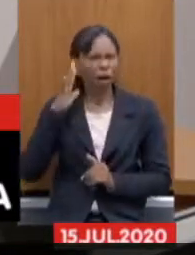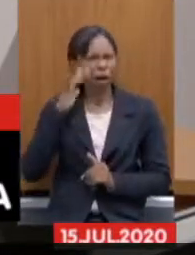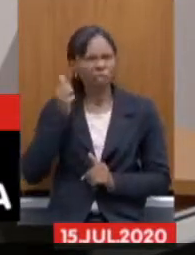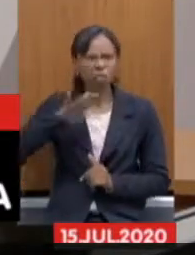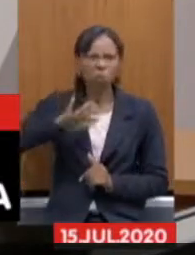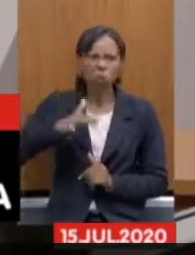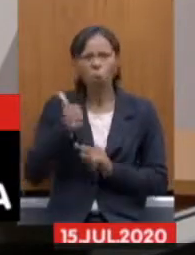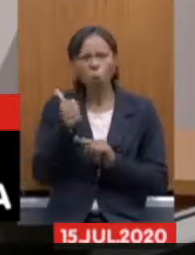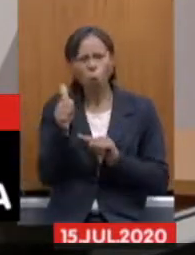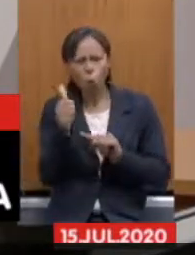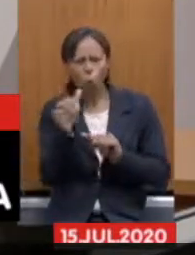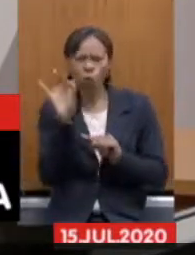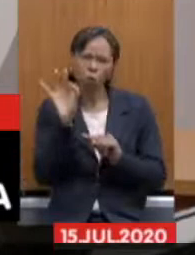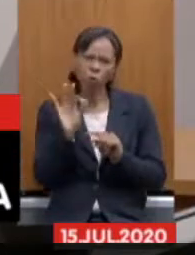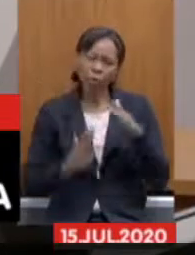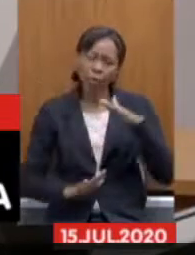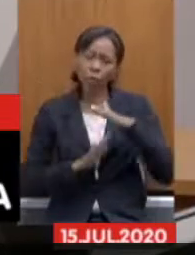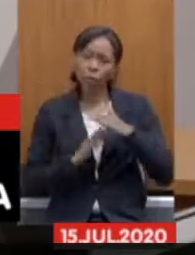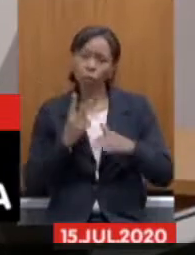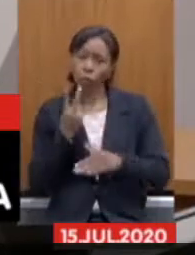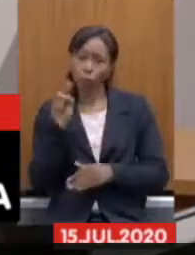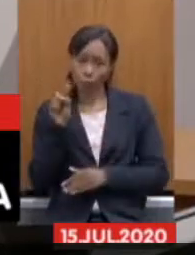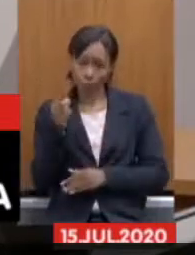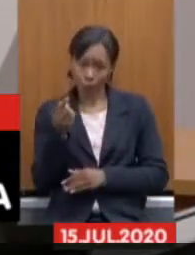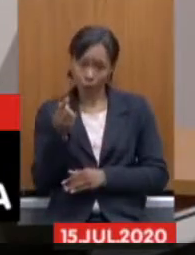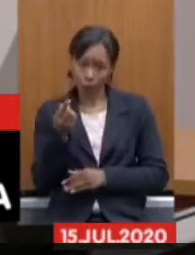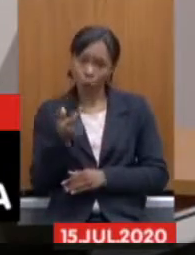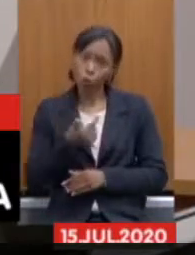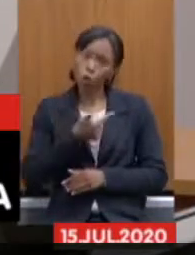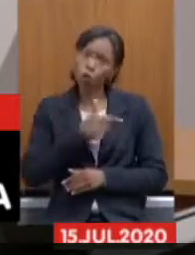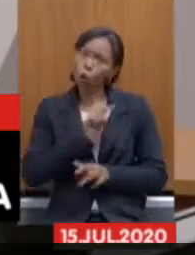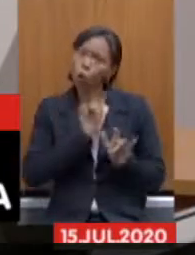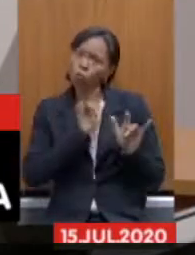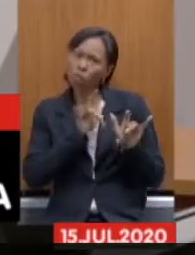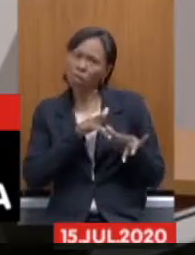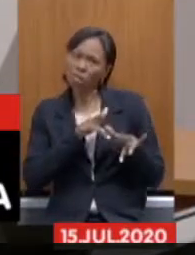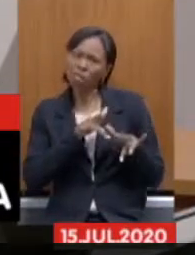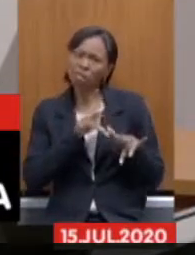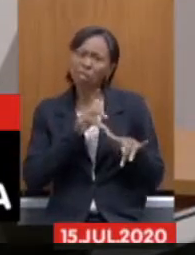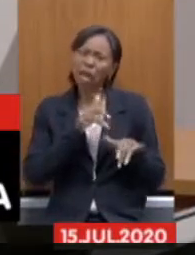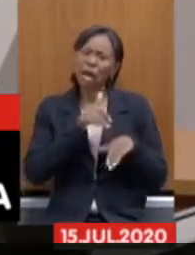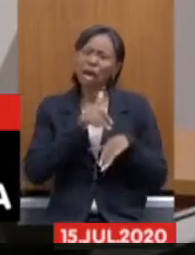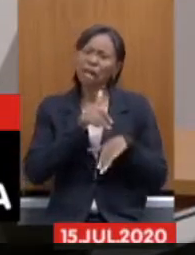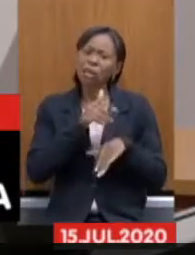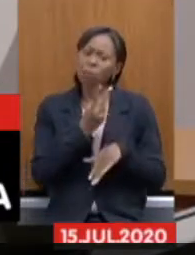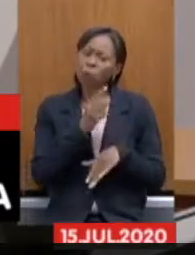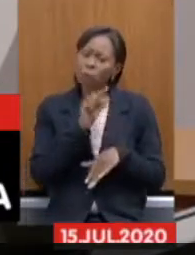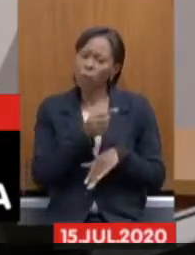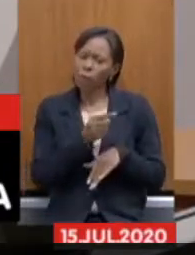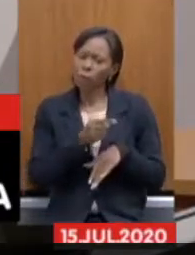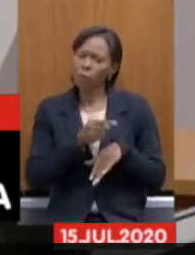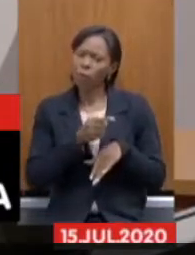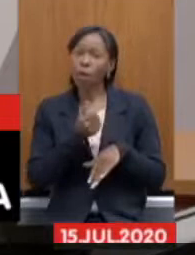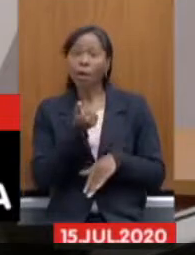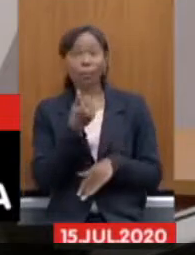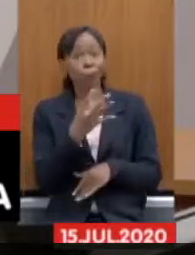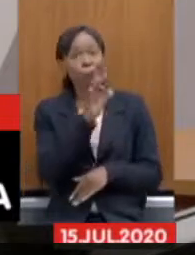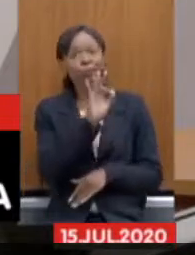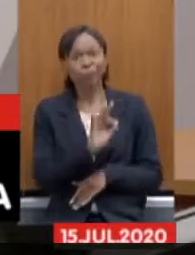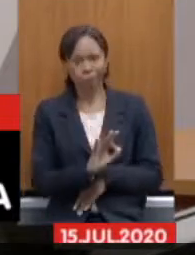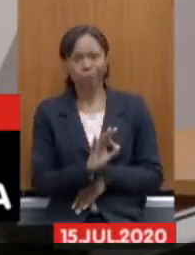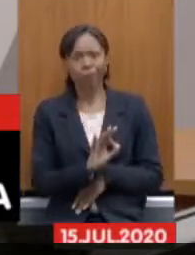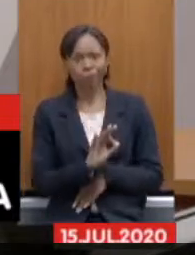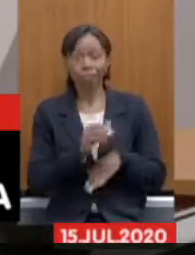de onze por cento até r$2000 e o restante manter acima de 2.000 14 por cento logicamente se vai ser uma